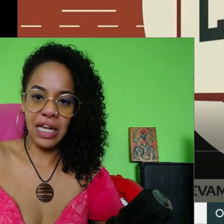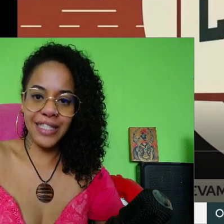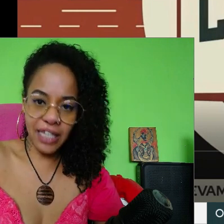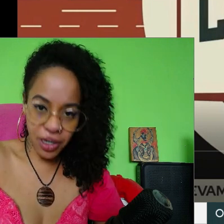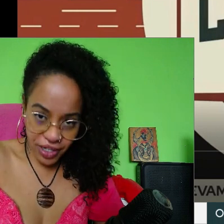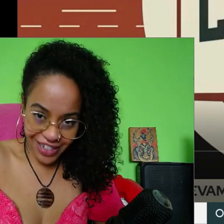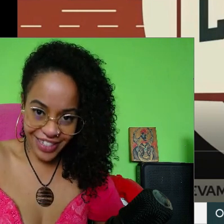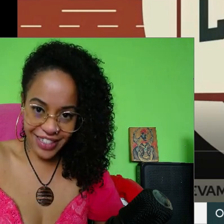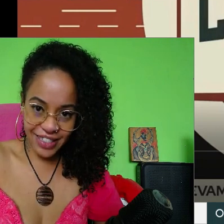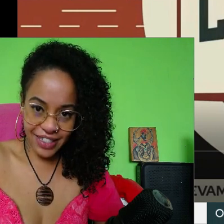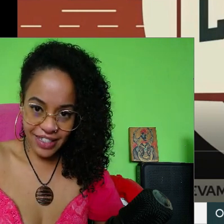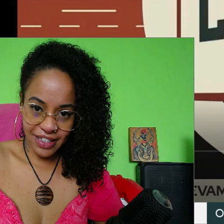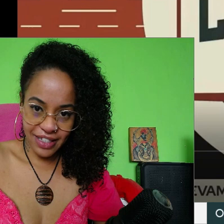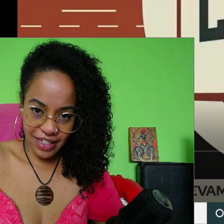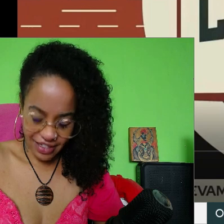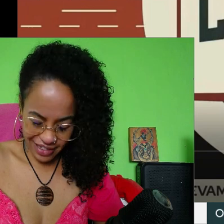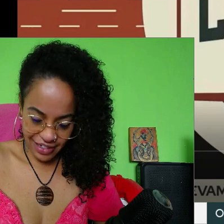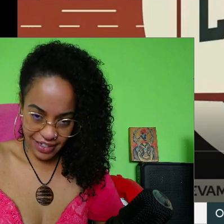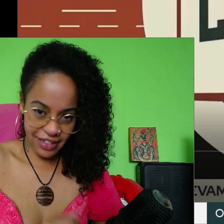vossas senhorias